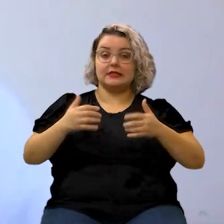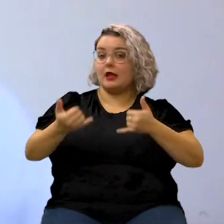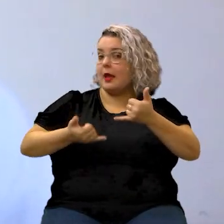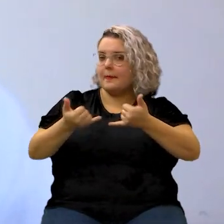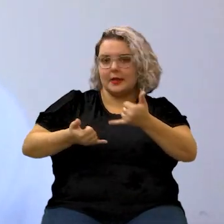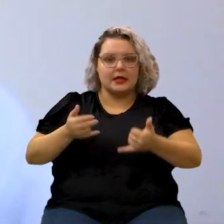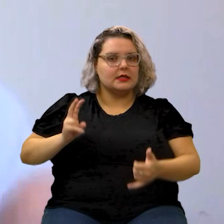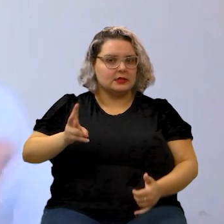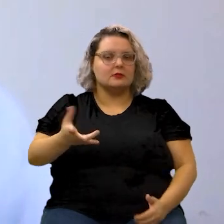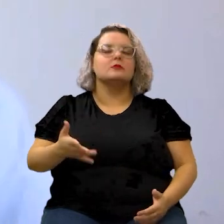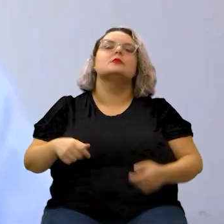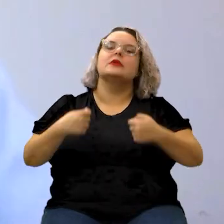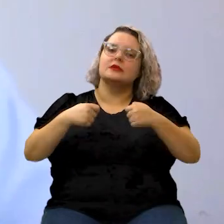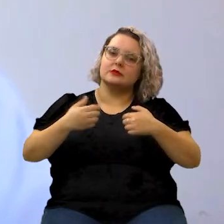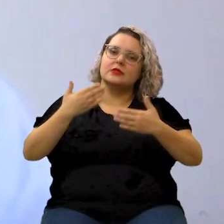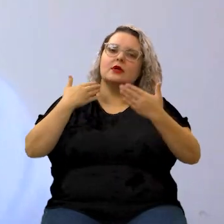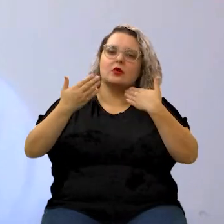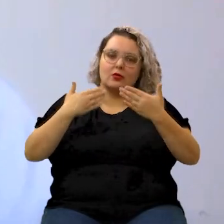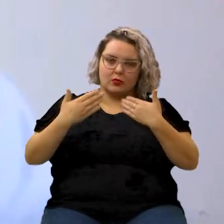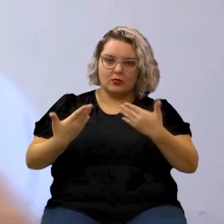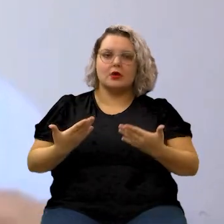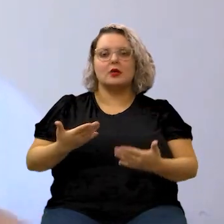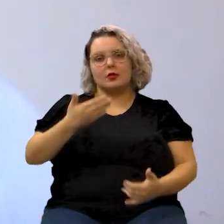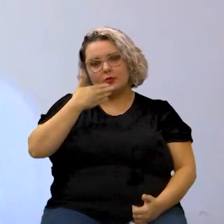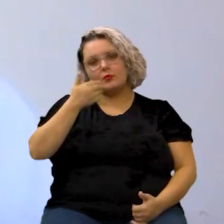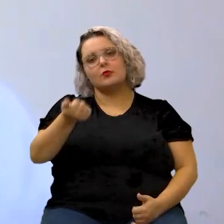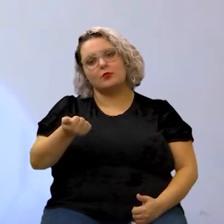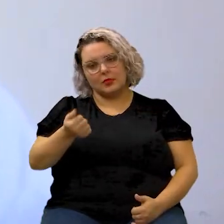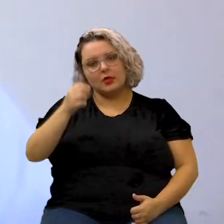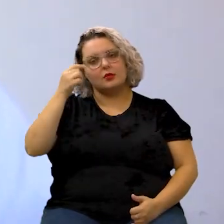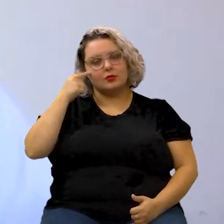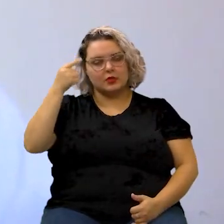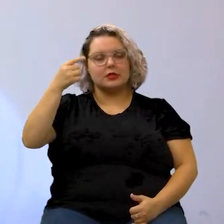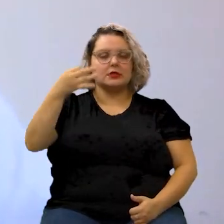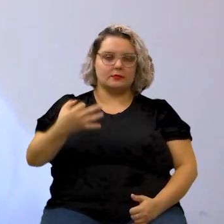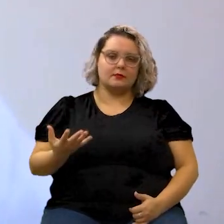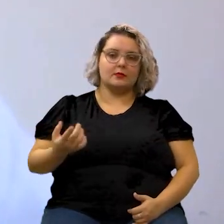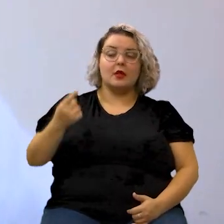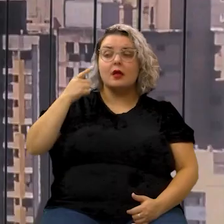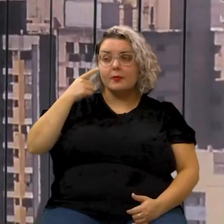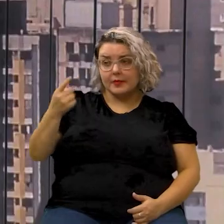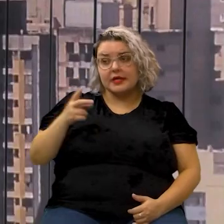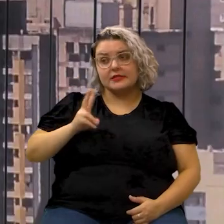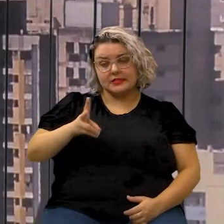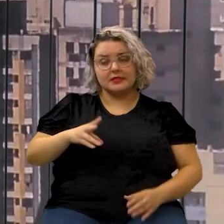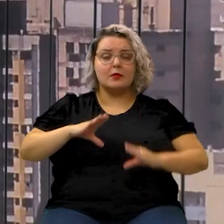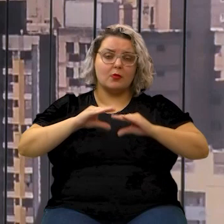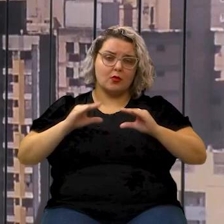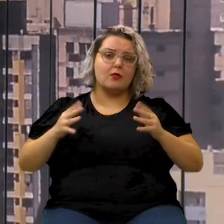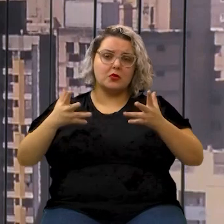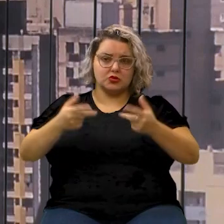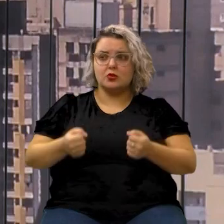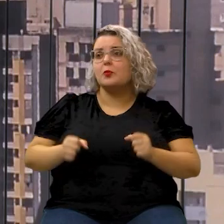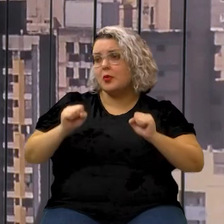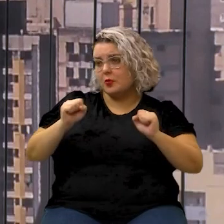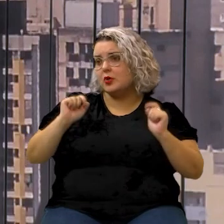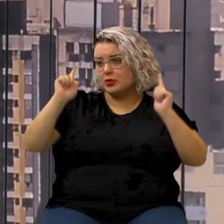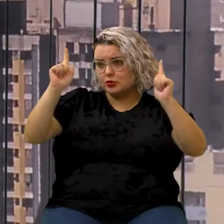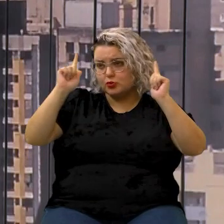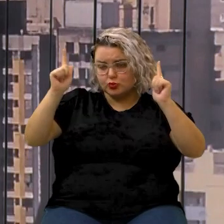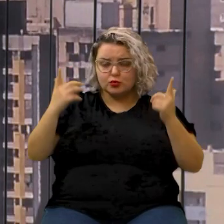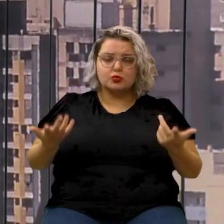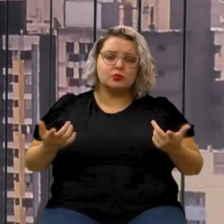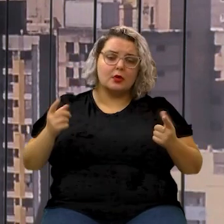brincar o tempo todo, mas tentar conversar, que isso seria o melhor, seria o ideal. Pensar sempre no conforto de todo mundo, né? Para poder curtir